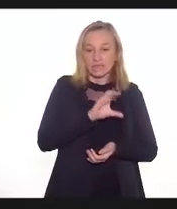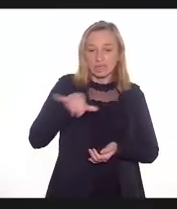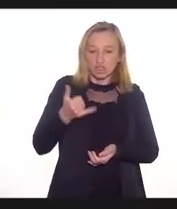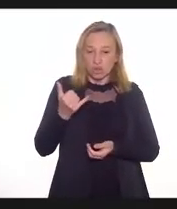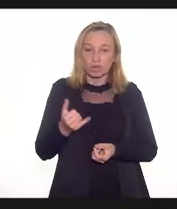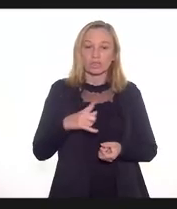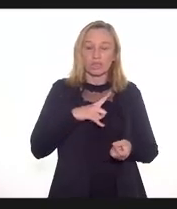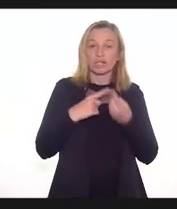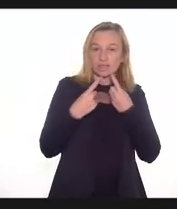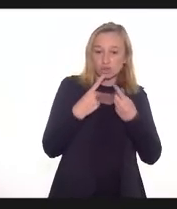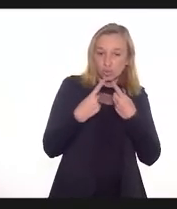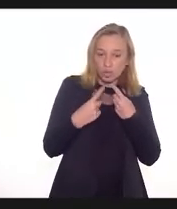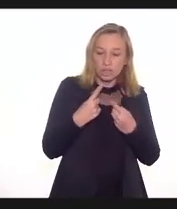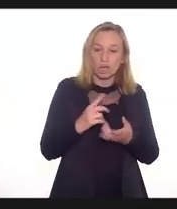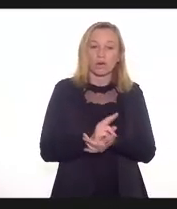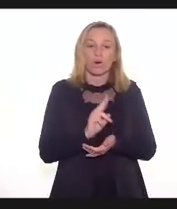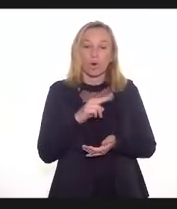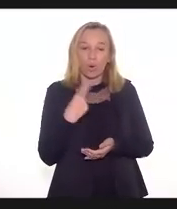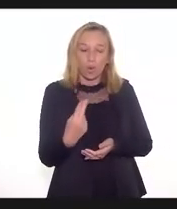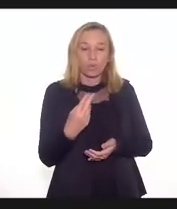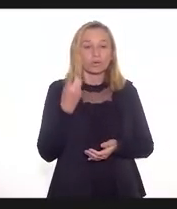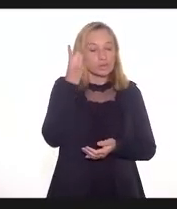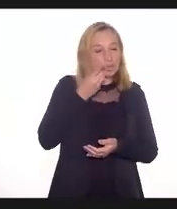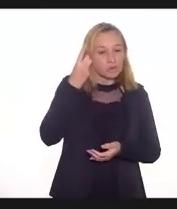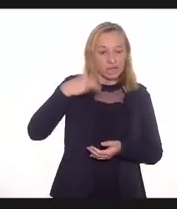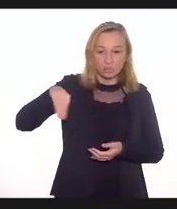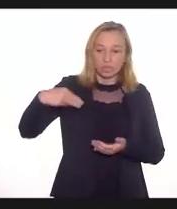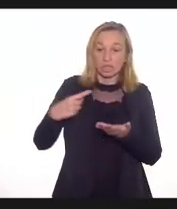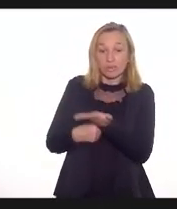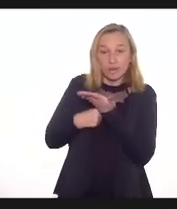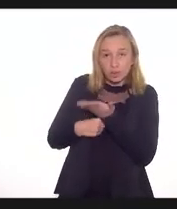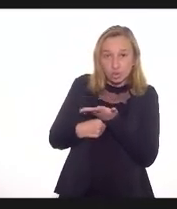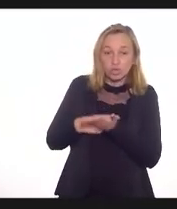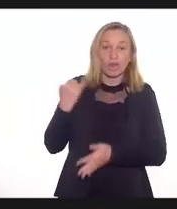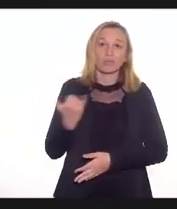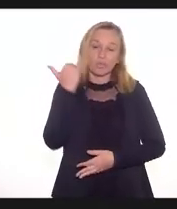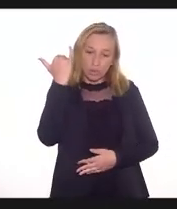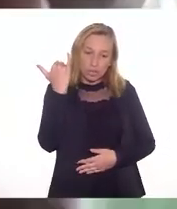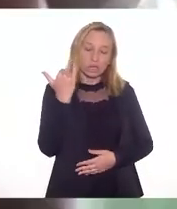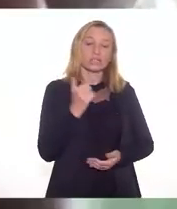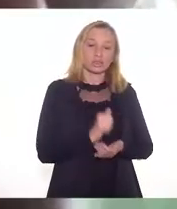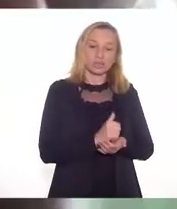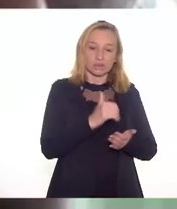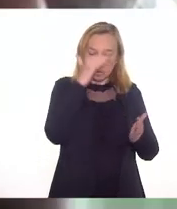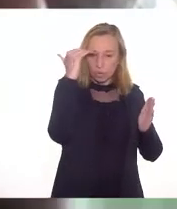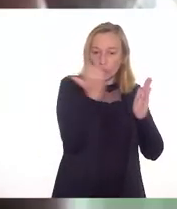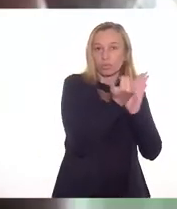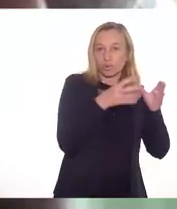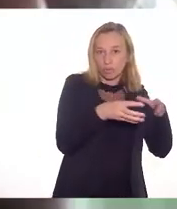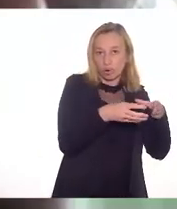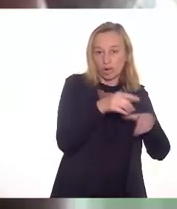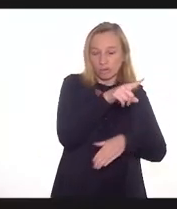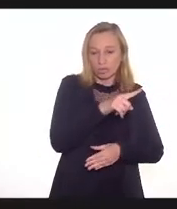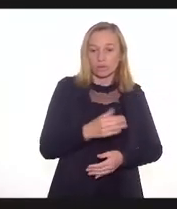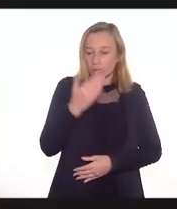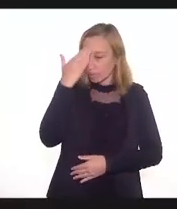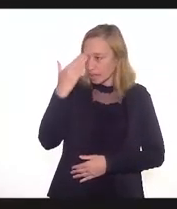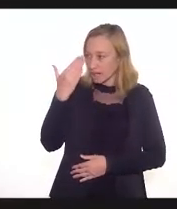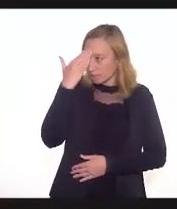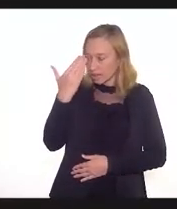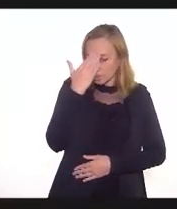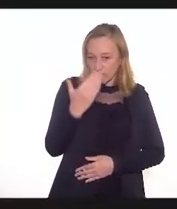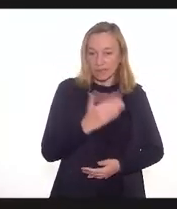essa discussão, ou o deputado Mink me ajude nisso, que é importante que a gente possa dar efetividade. Amorim. Obrigado,